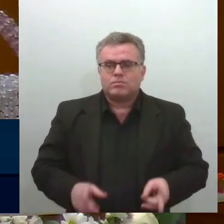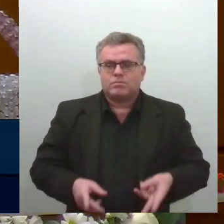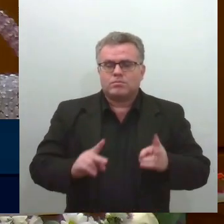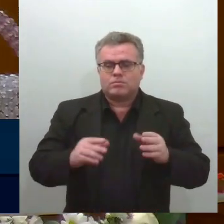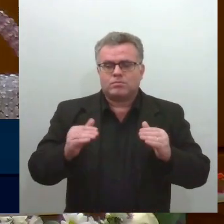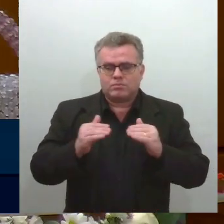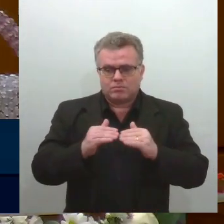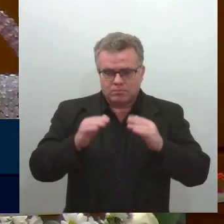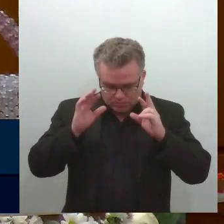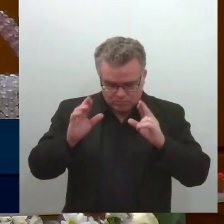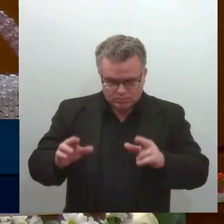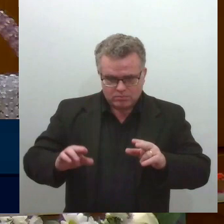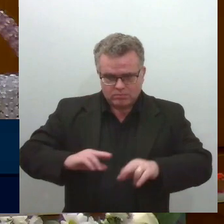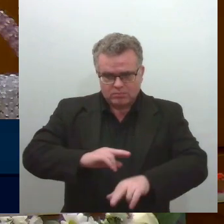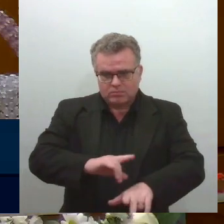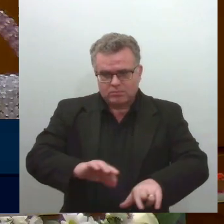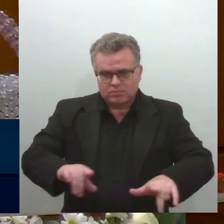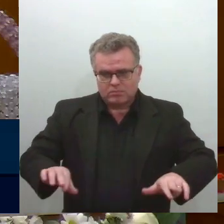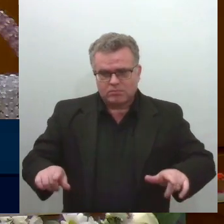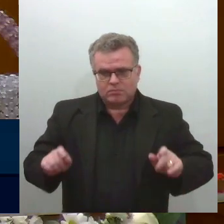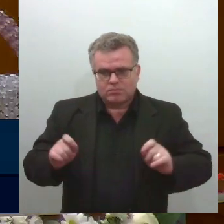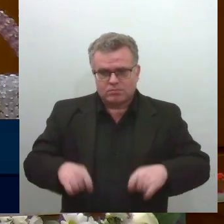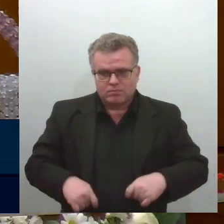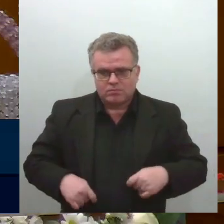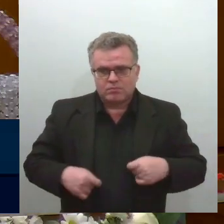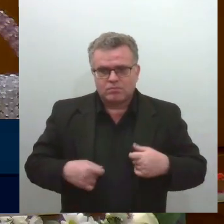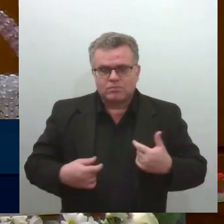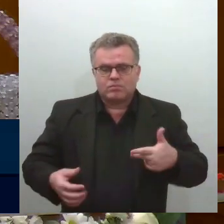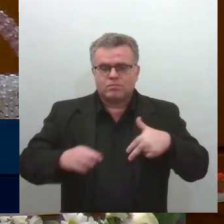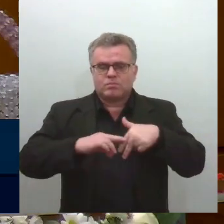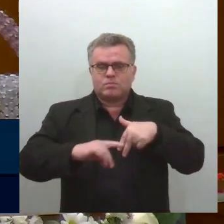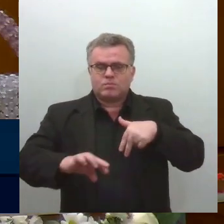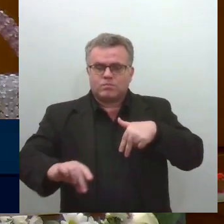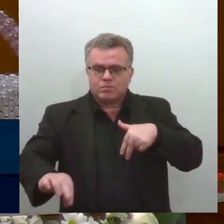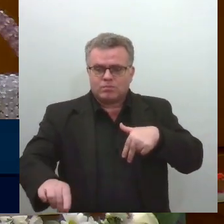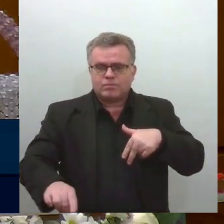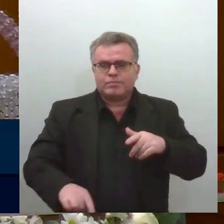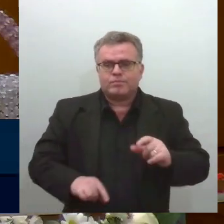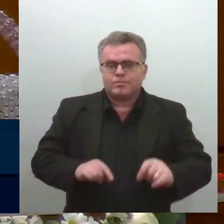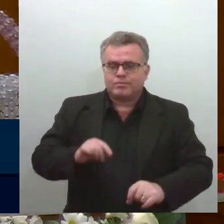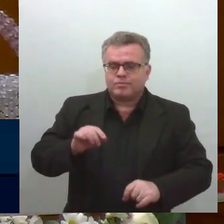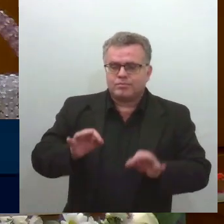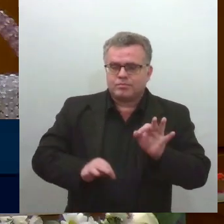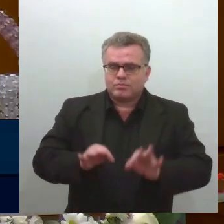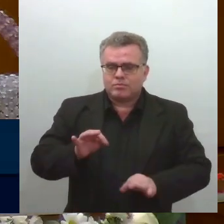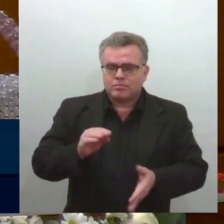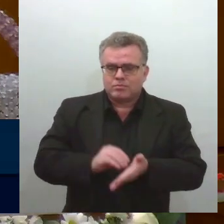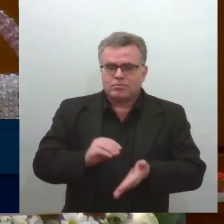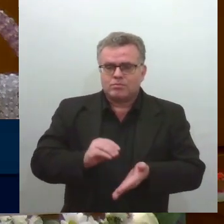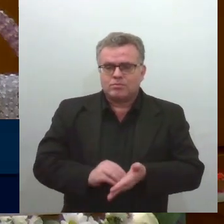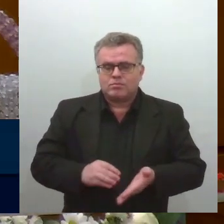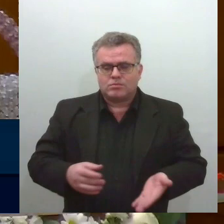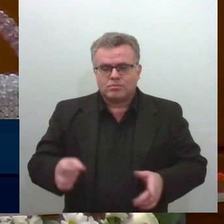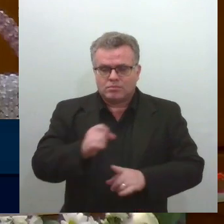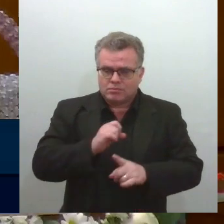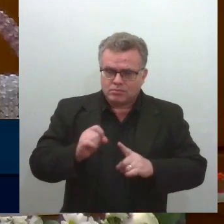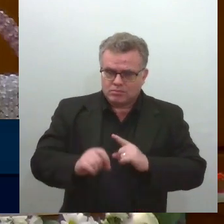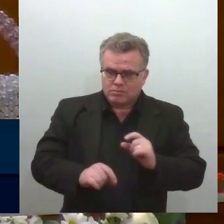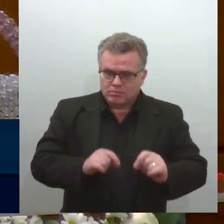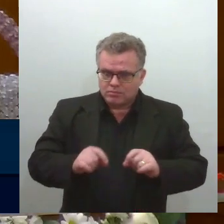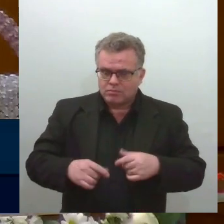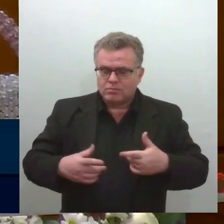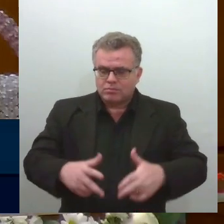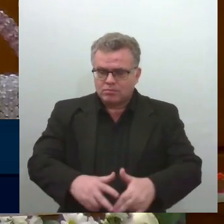sem desigualdades e injustiças sociais. Na luta por uma sociedade melhor, fundou a Ação